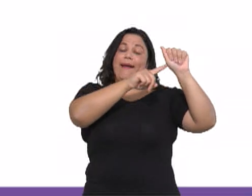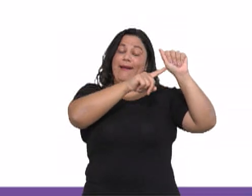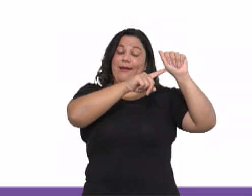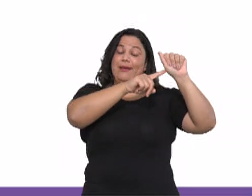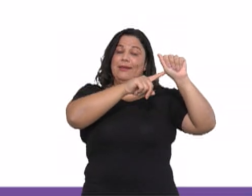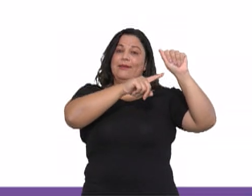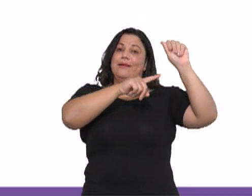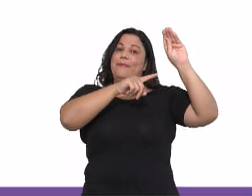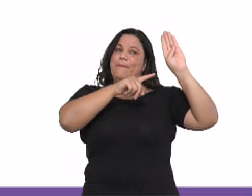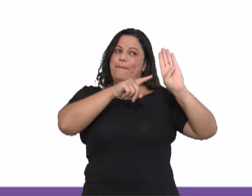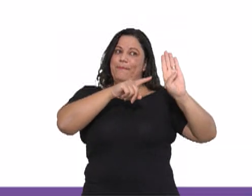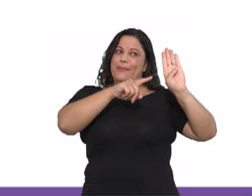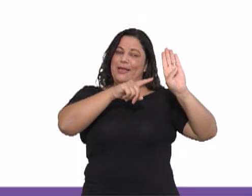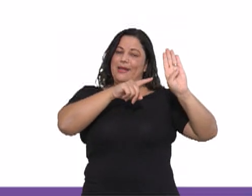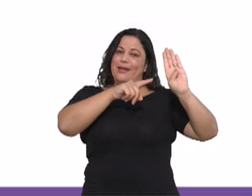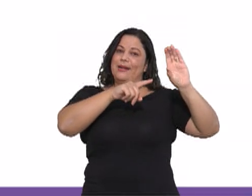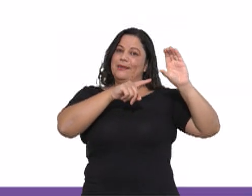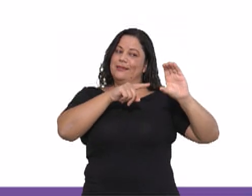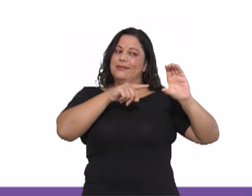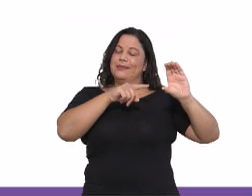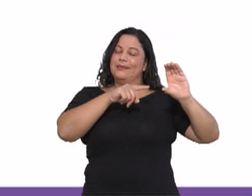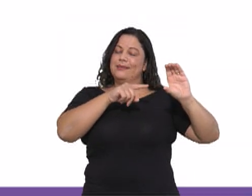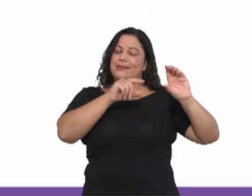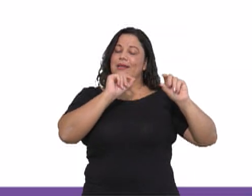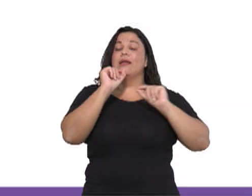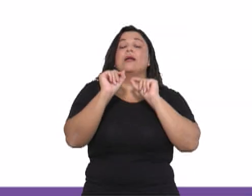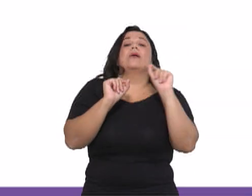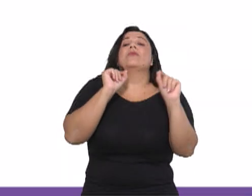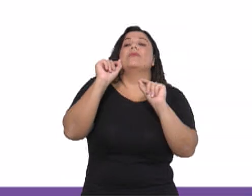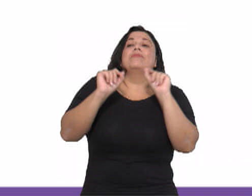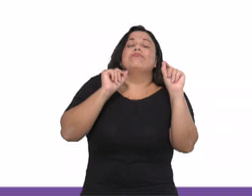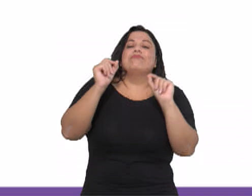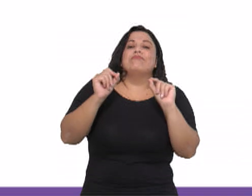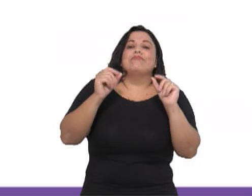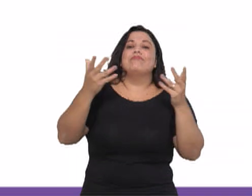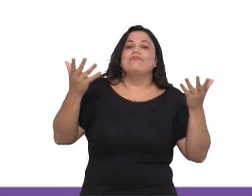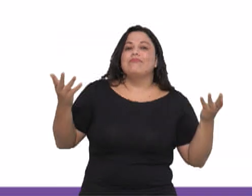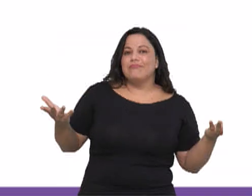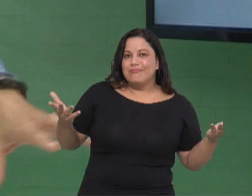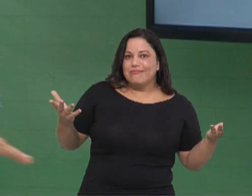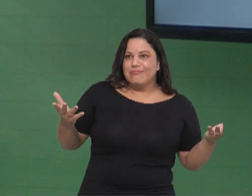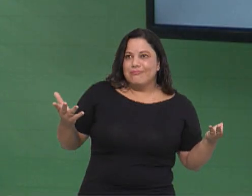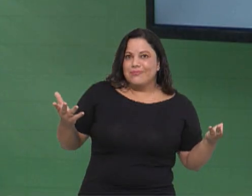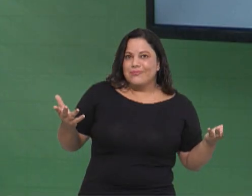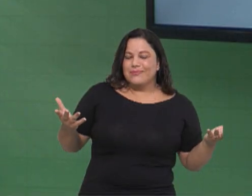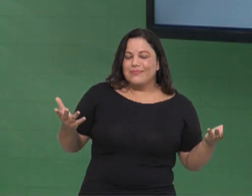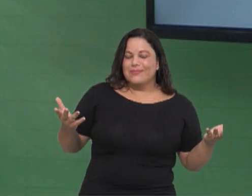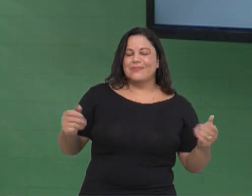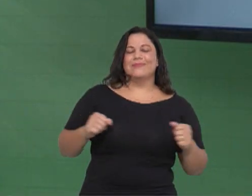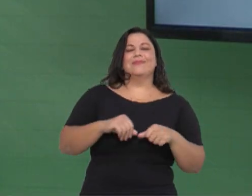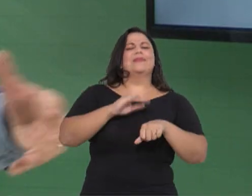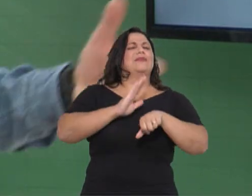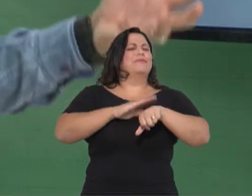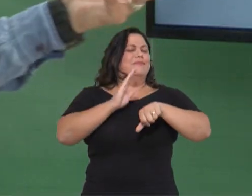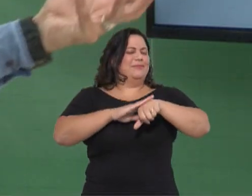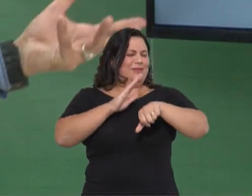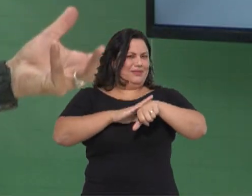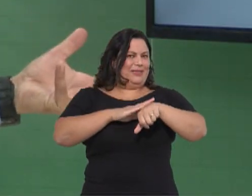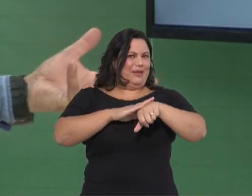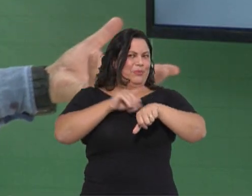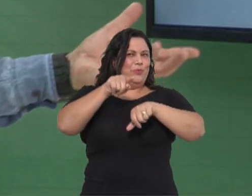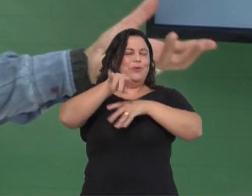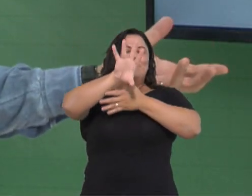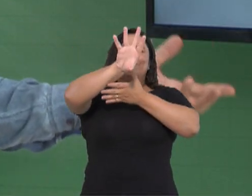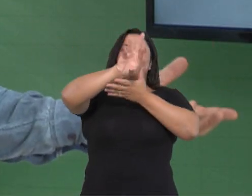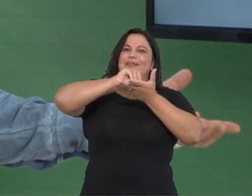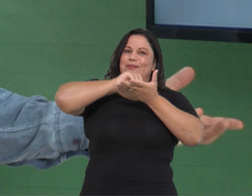elementos africanos e católicos ou elementos indígenas e africanos, A, B ou C. Novamente, você tem um tempo para copiar